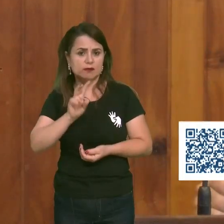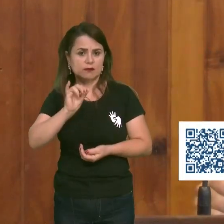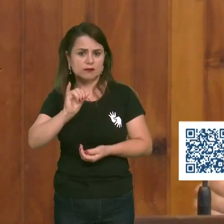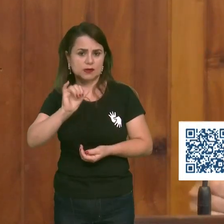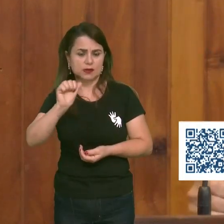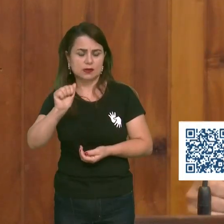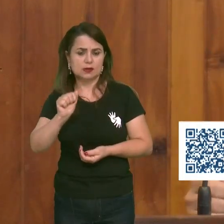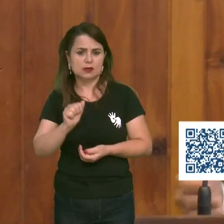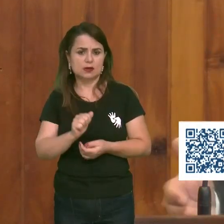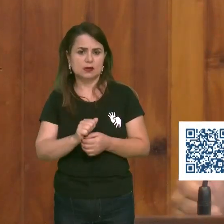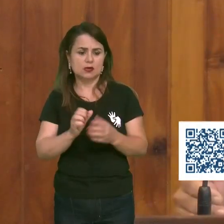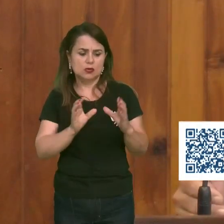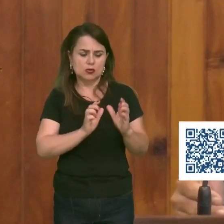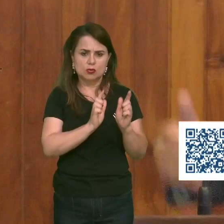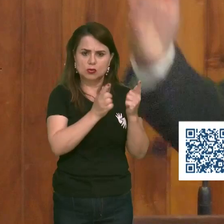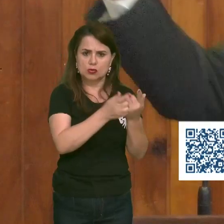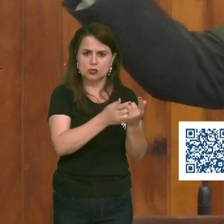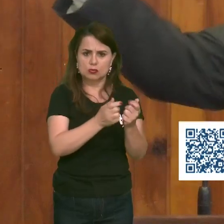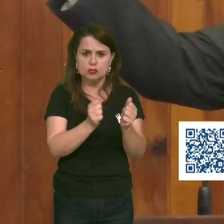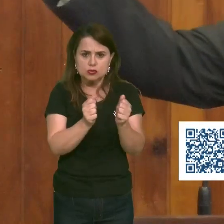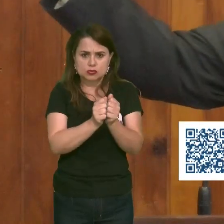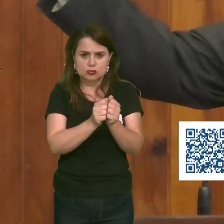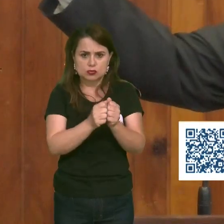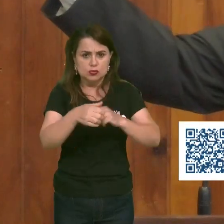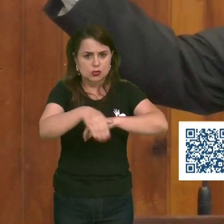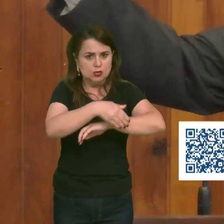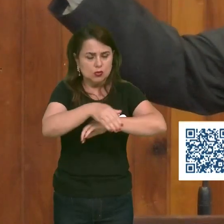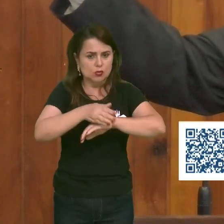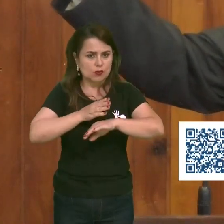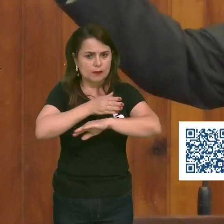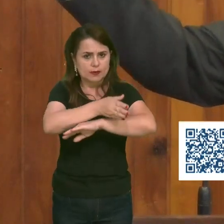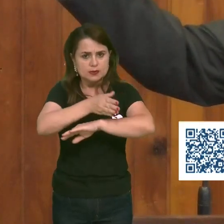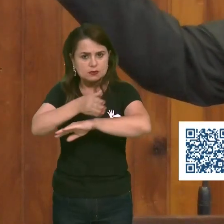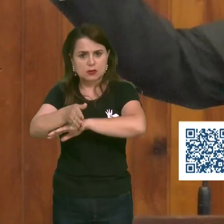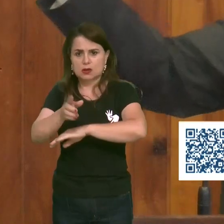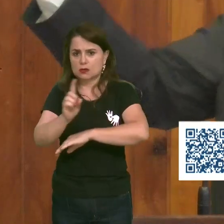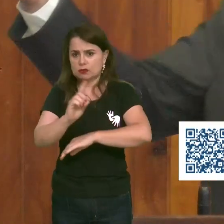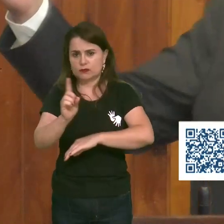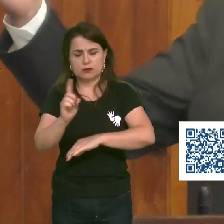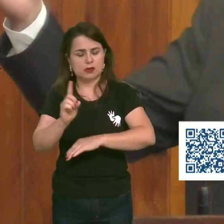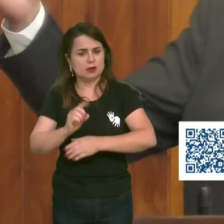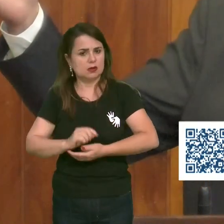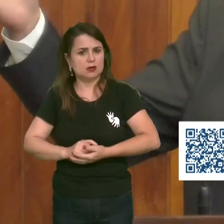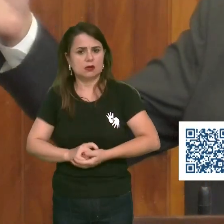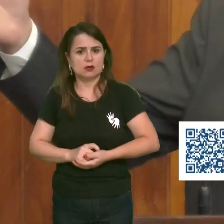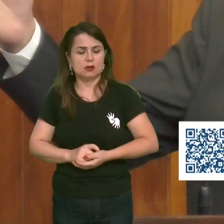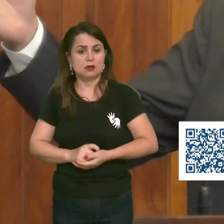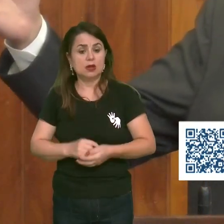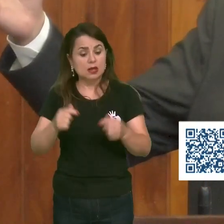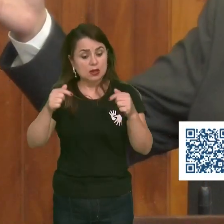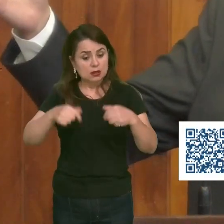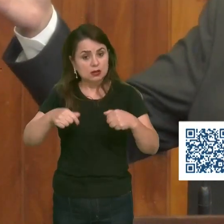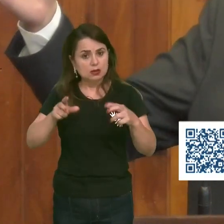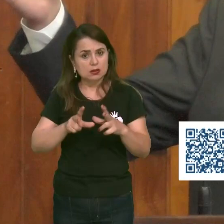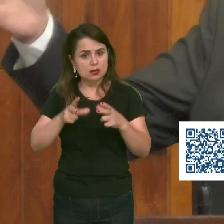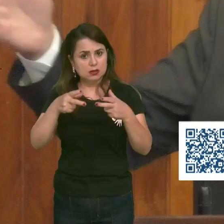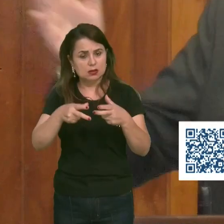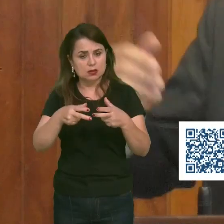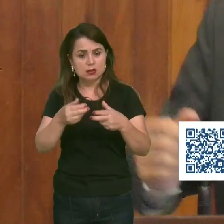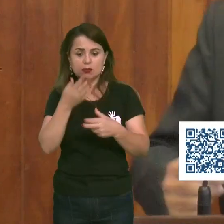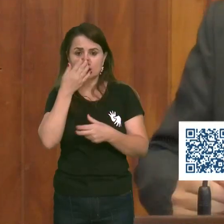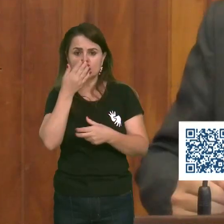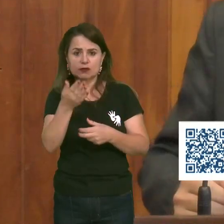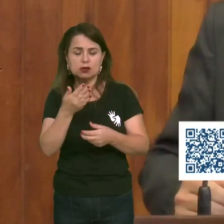equipes nas ruas aqui na porta da câmara não precisa ir longe que na porta da câmara